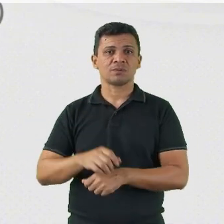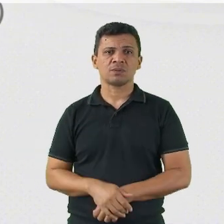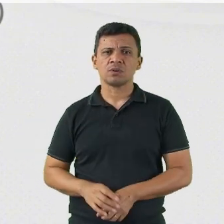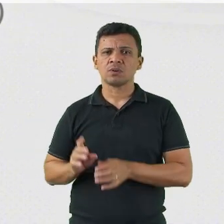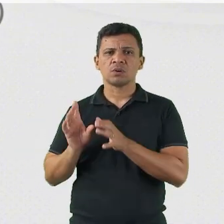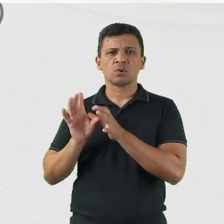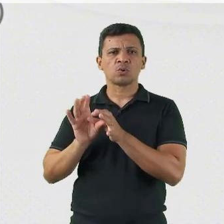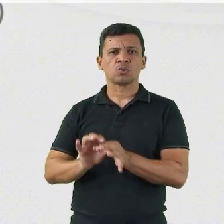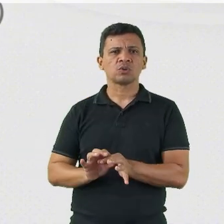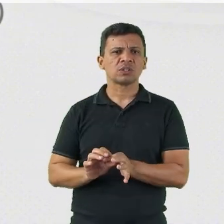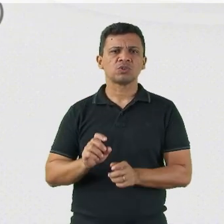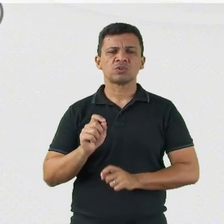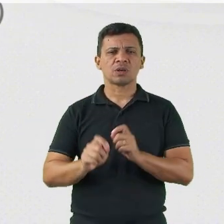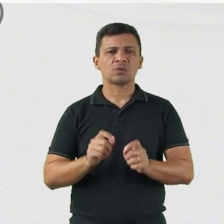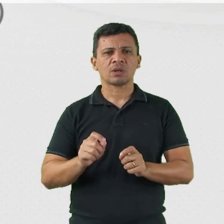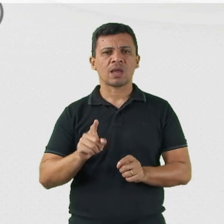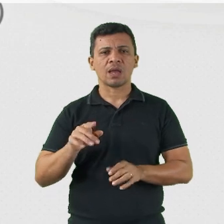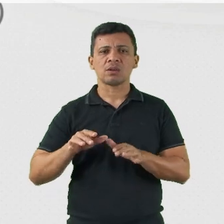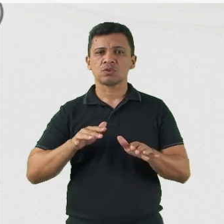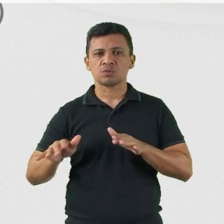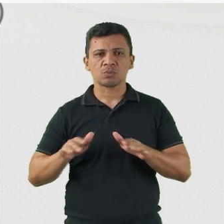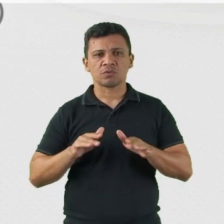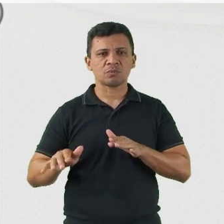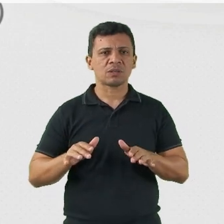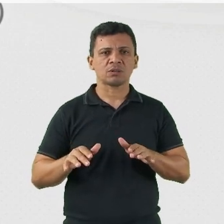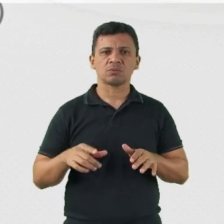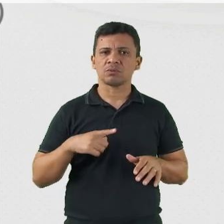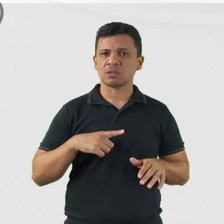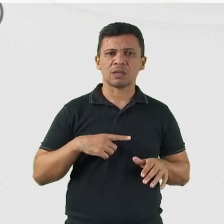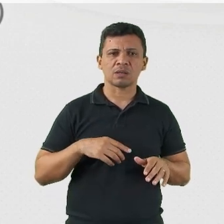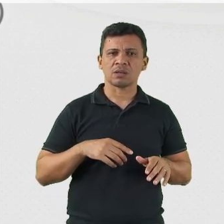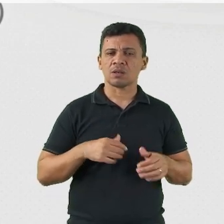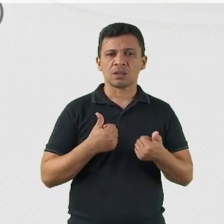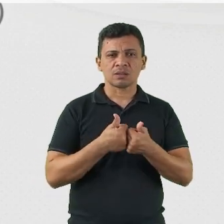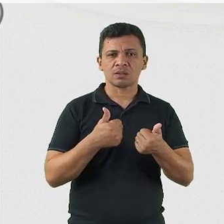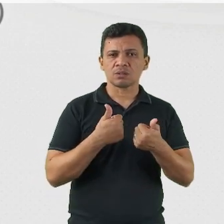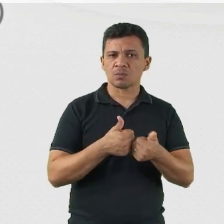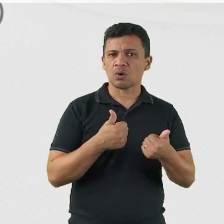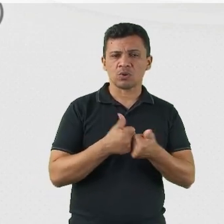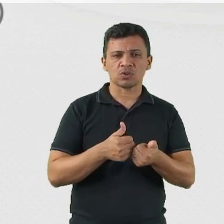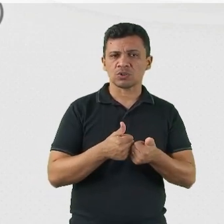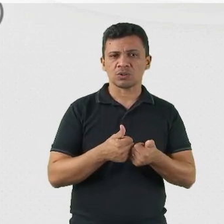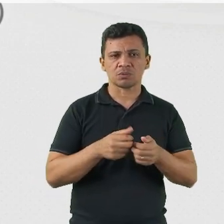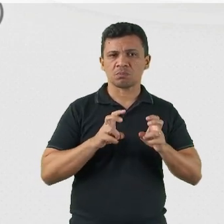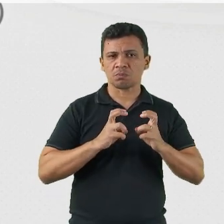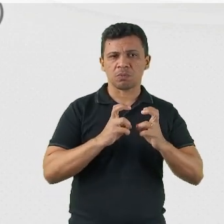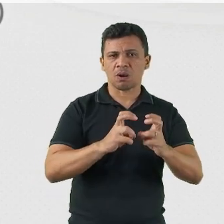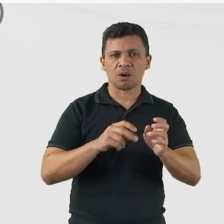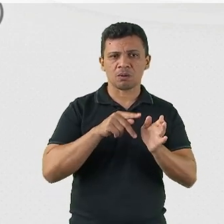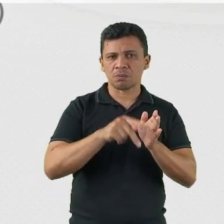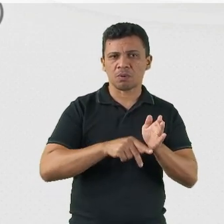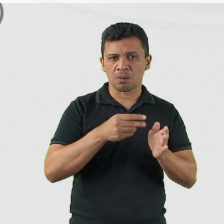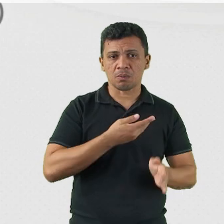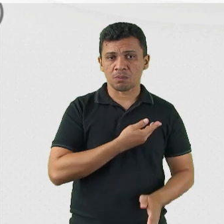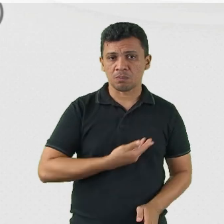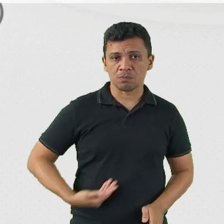estamos falando de deslocamento, de transporte público. Então, eu tenho para todos os